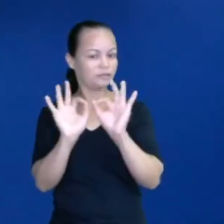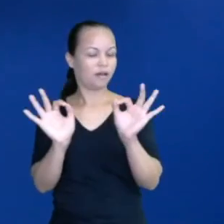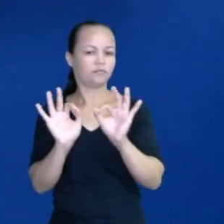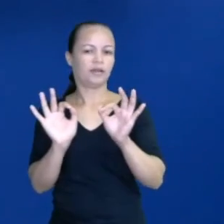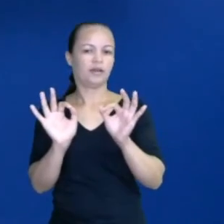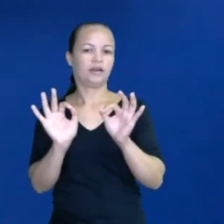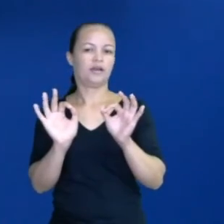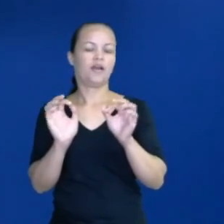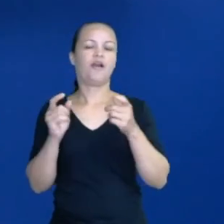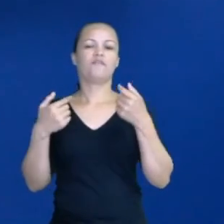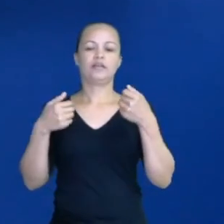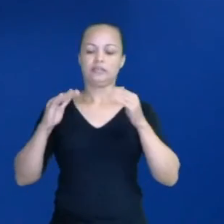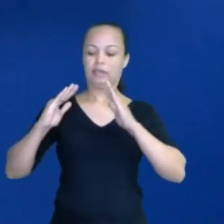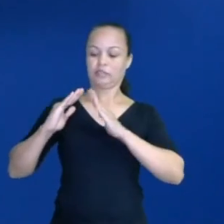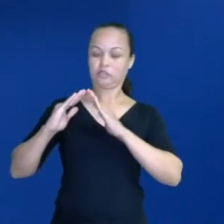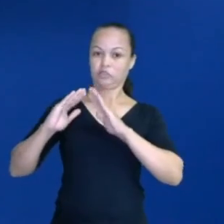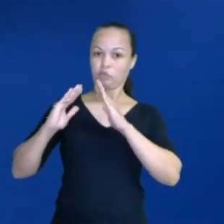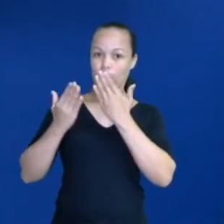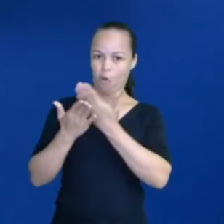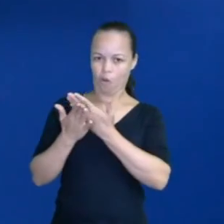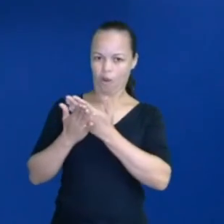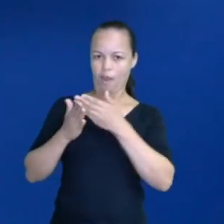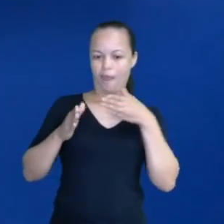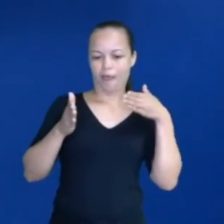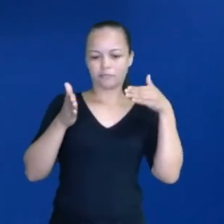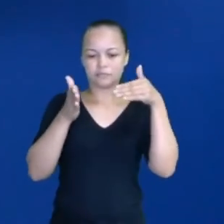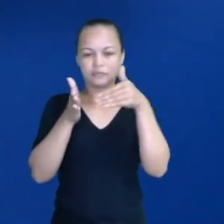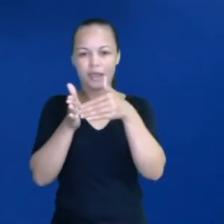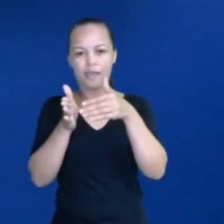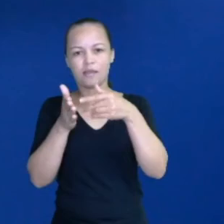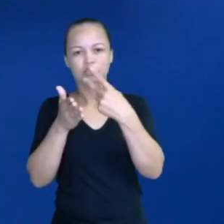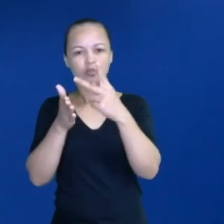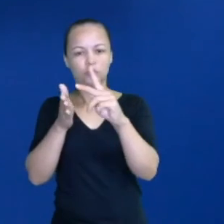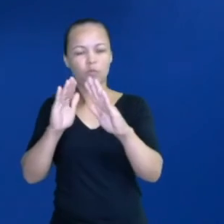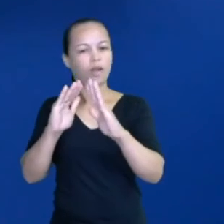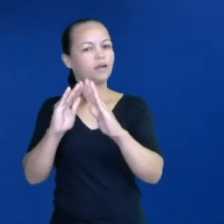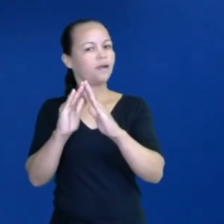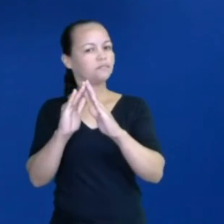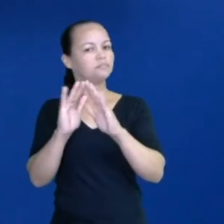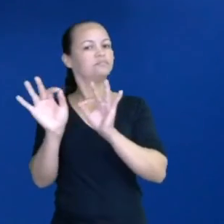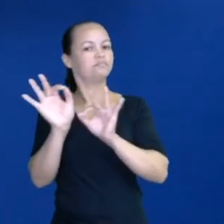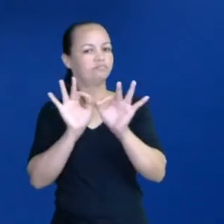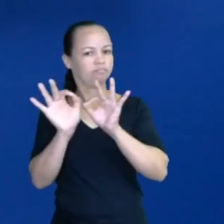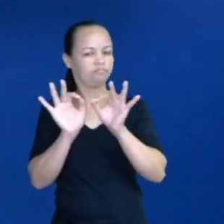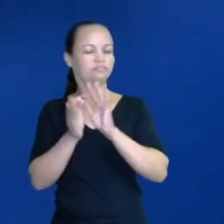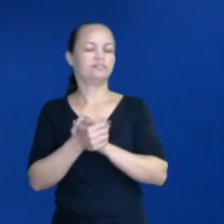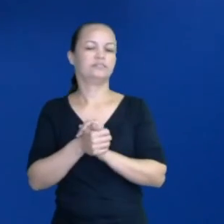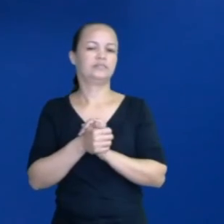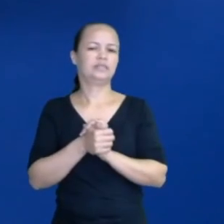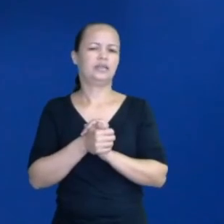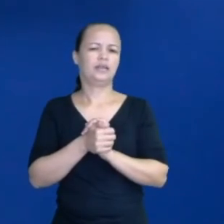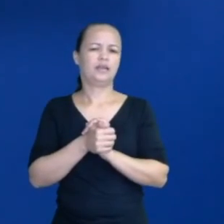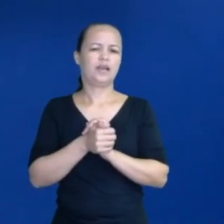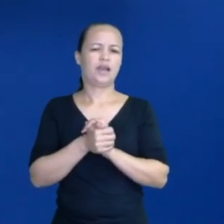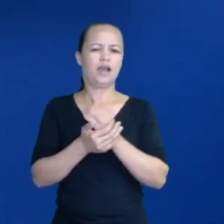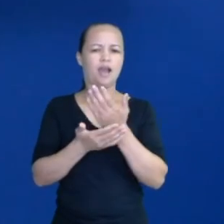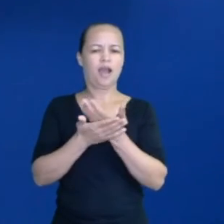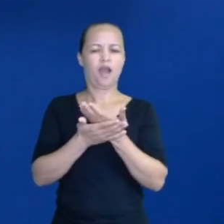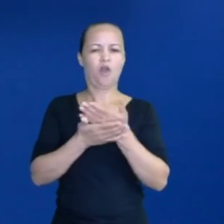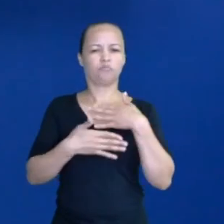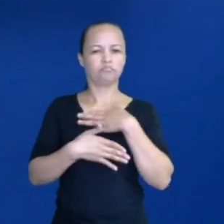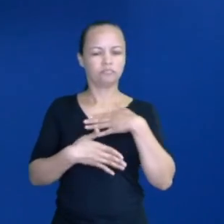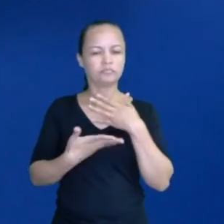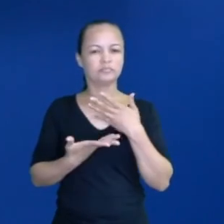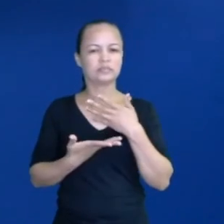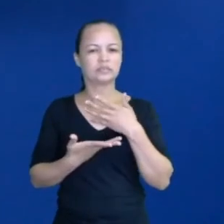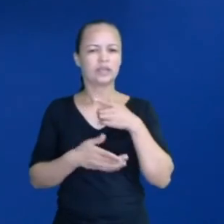da escola até a sua casa. Foi legal a aula de hoje? Deu para compreender o que é orientação espacial